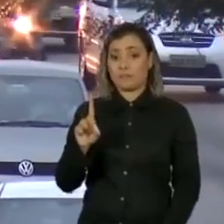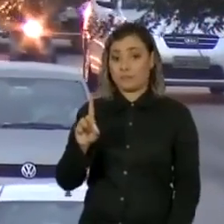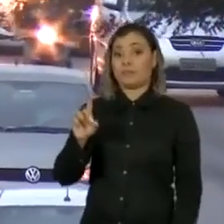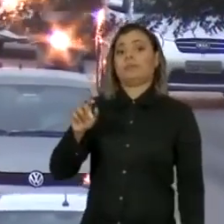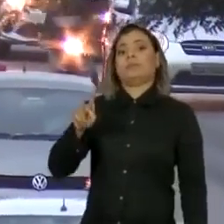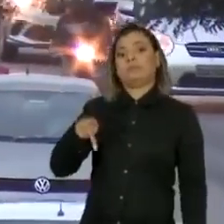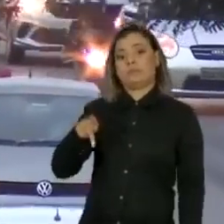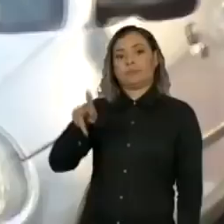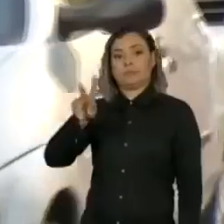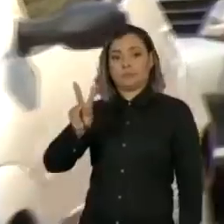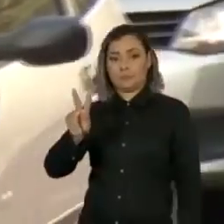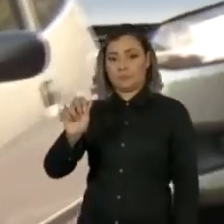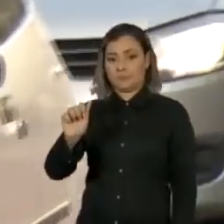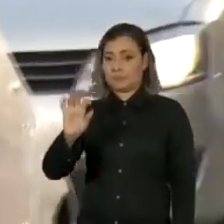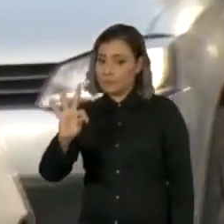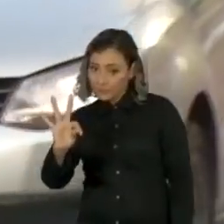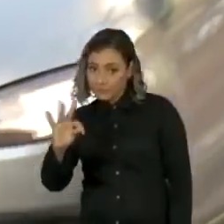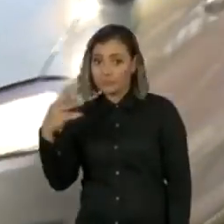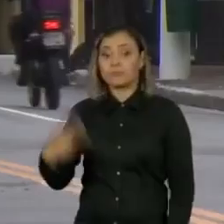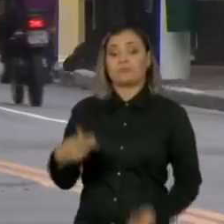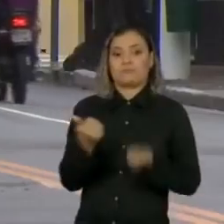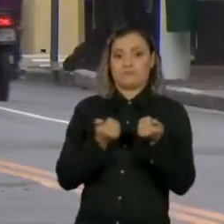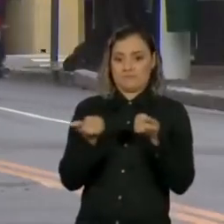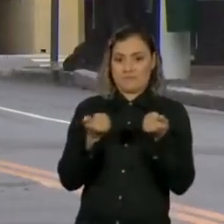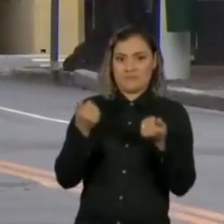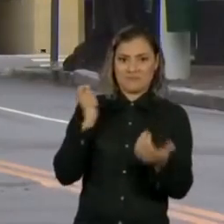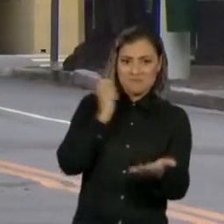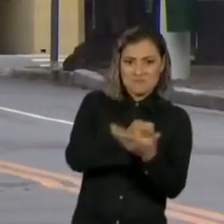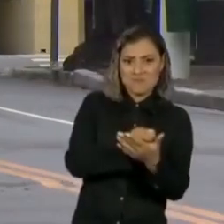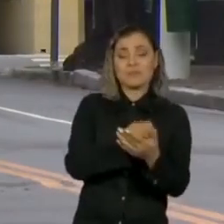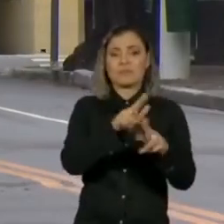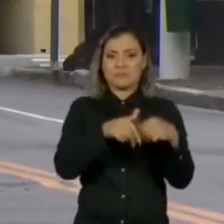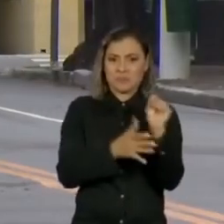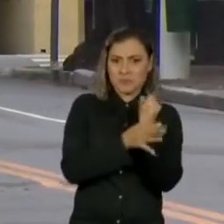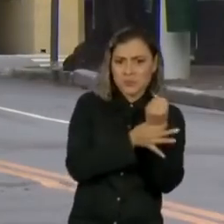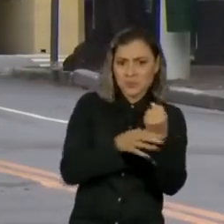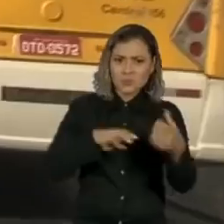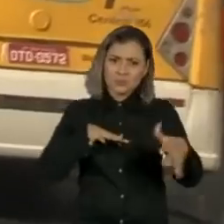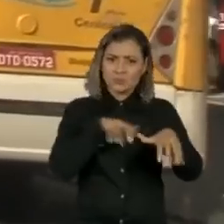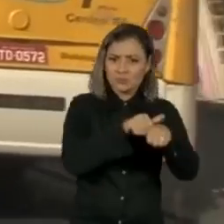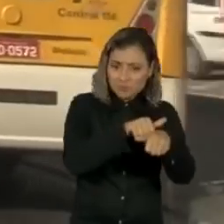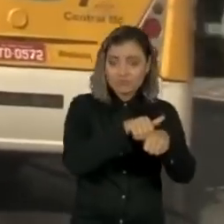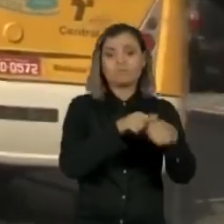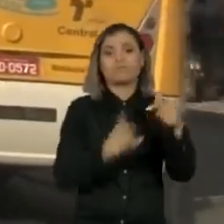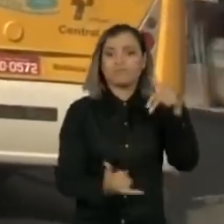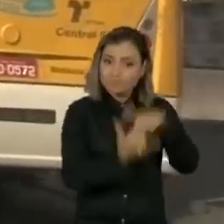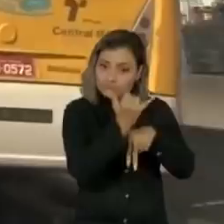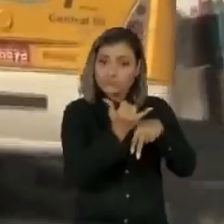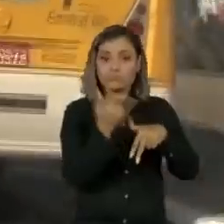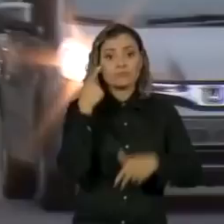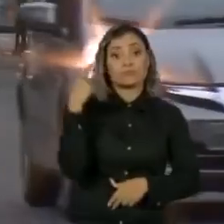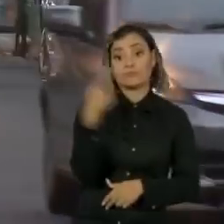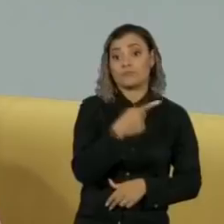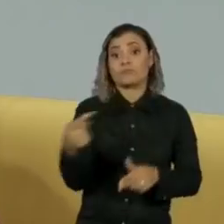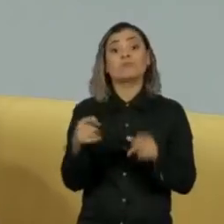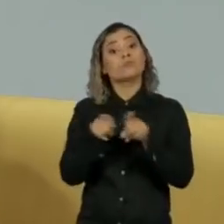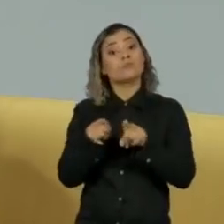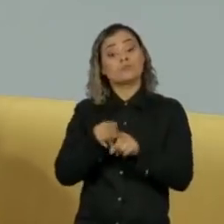seguro obrigatório que serve para indenizar vítimas de acidentes, começa a vencer esta semana junto com o